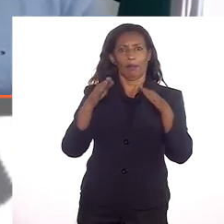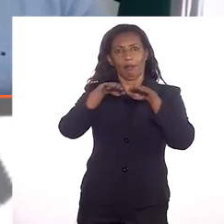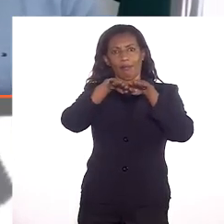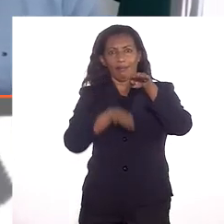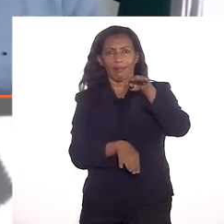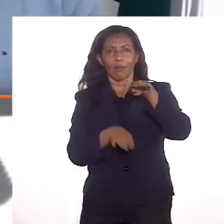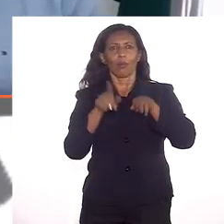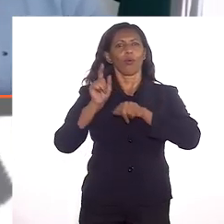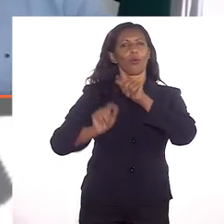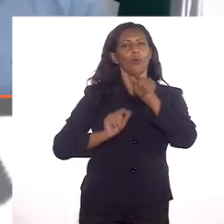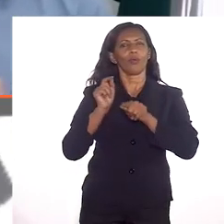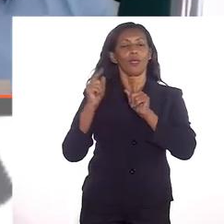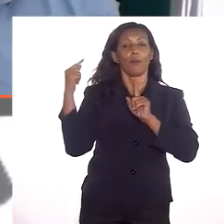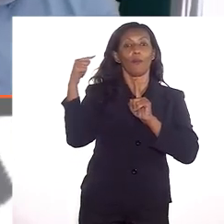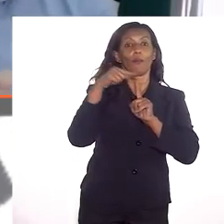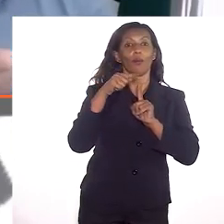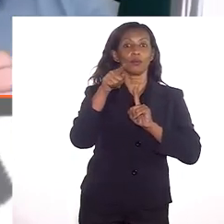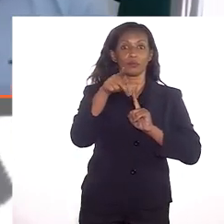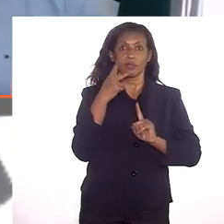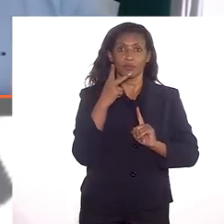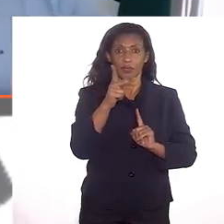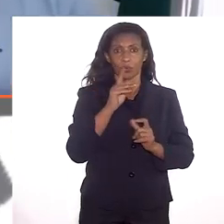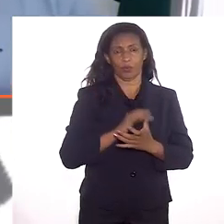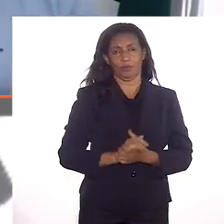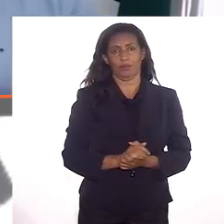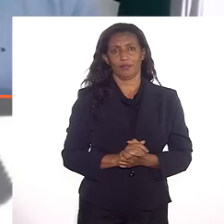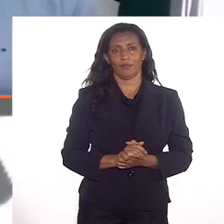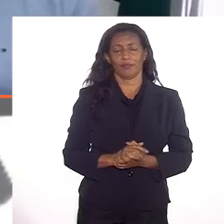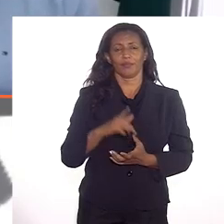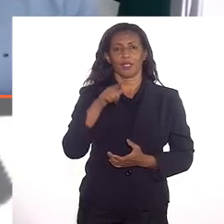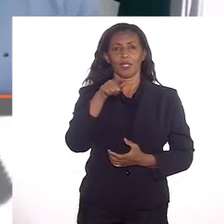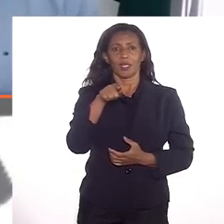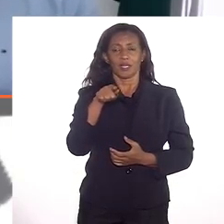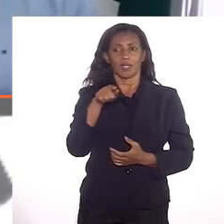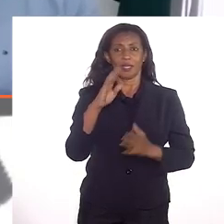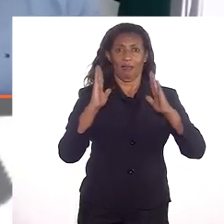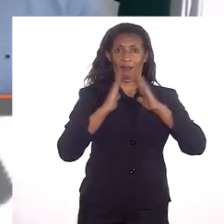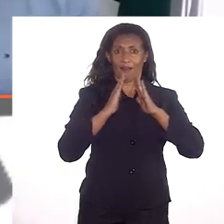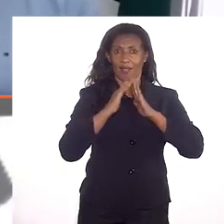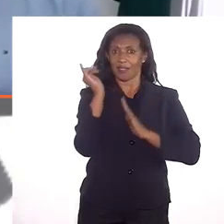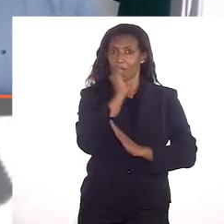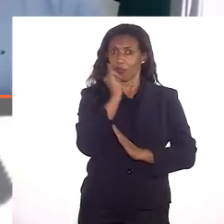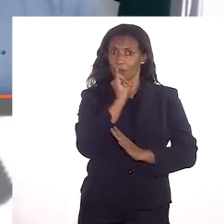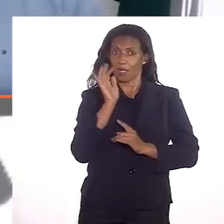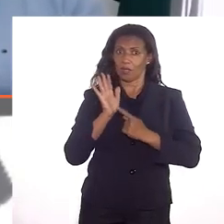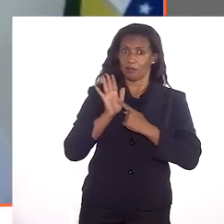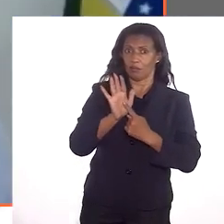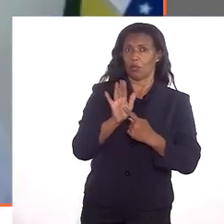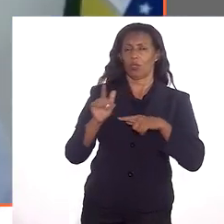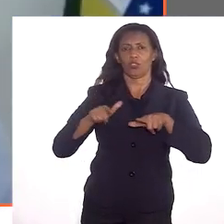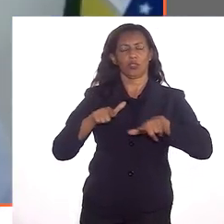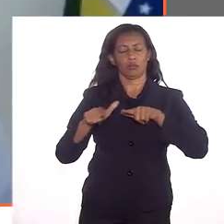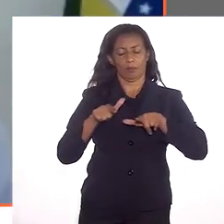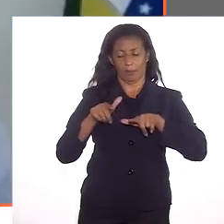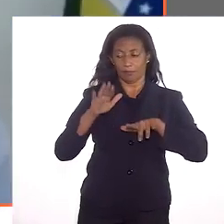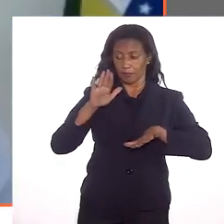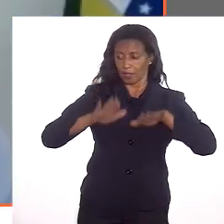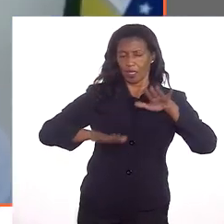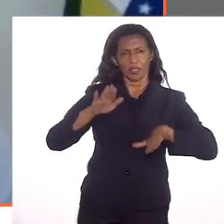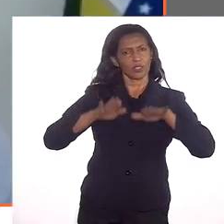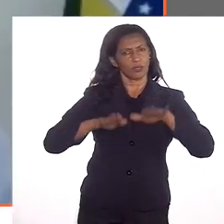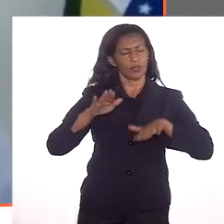expressões da desigualdade é exatamente esse ponto, Rafael, que você mencionou, e que o Henrique, que a Casa Fluminense menciona nesse trabalho.